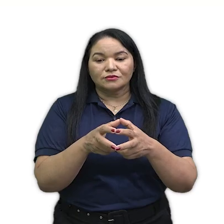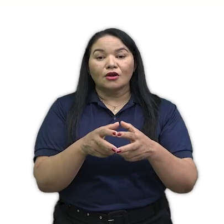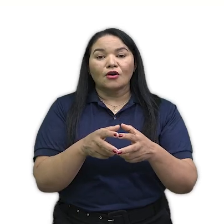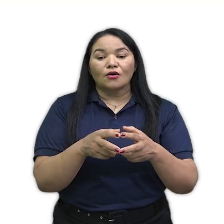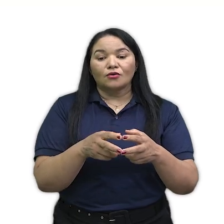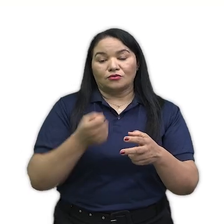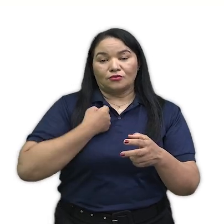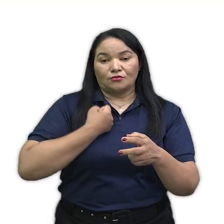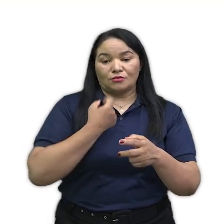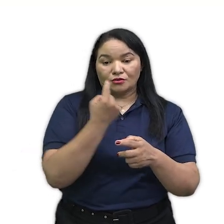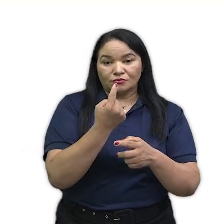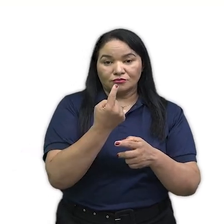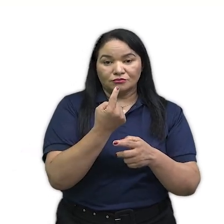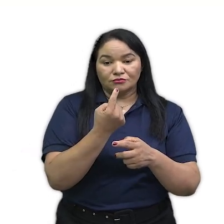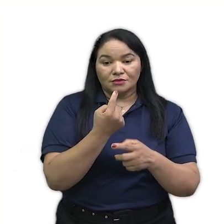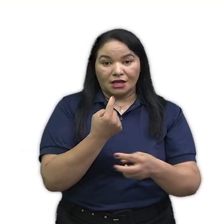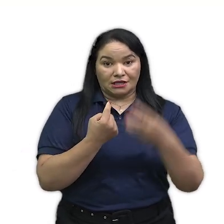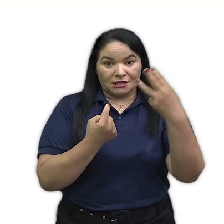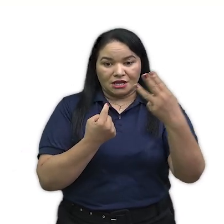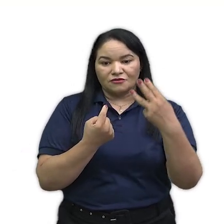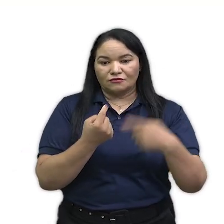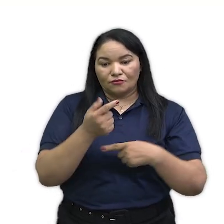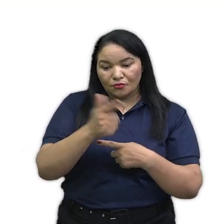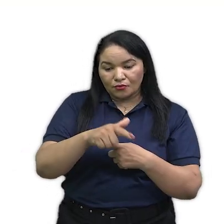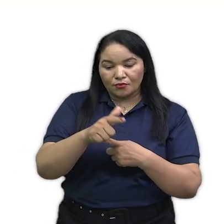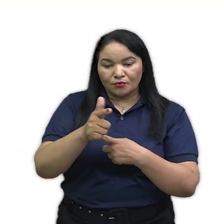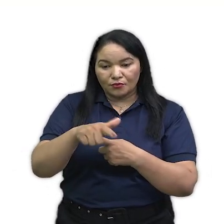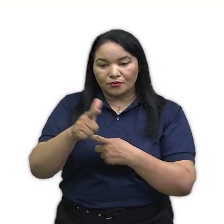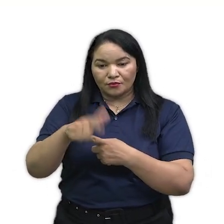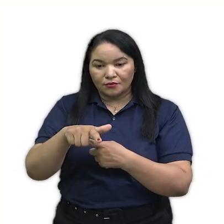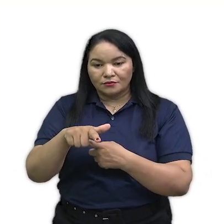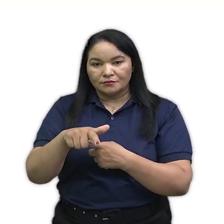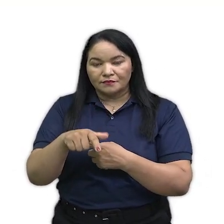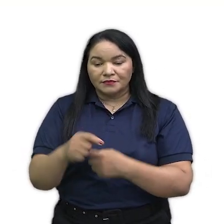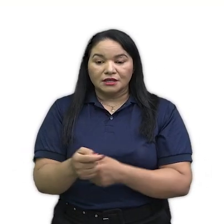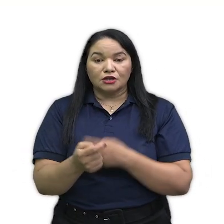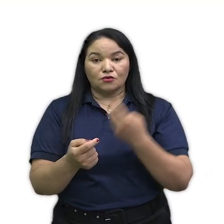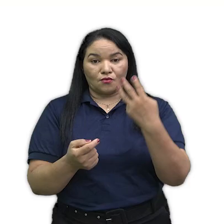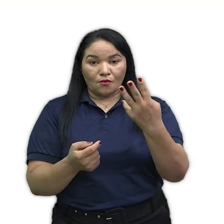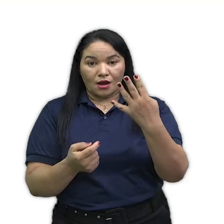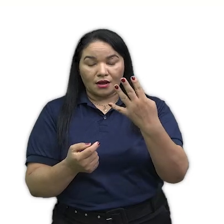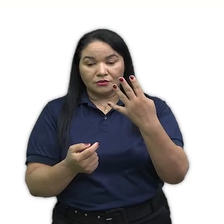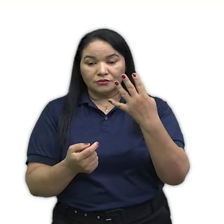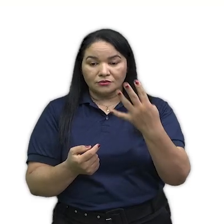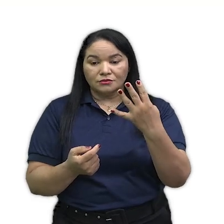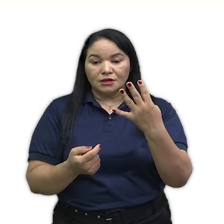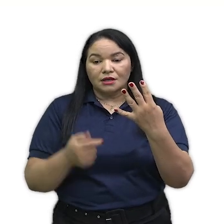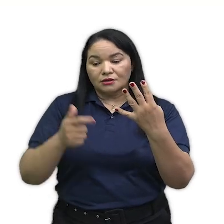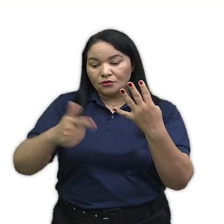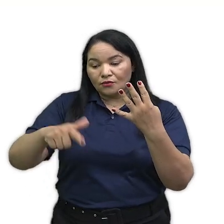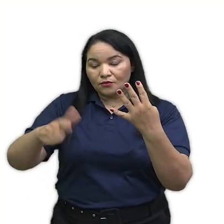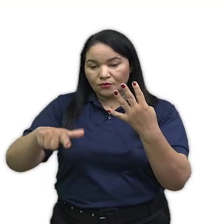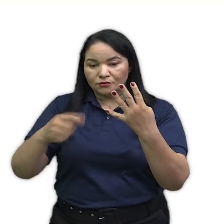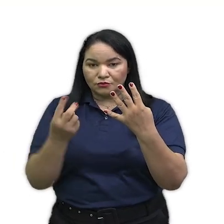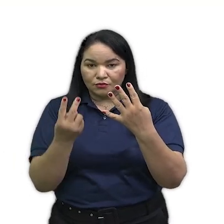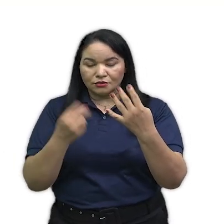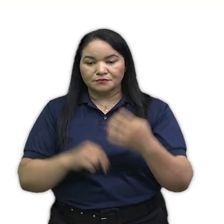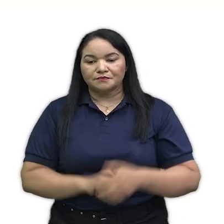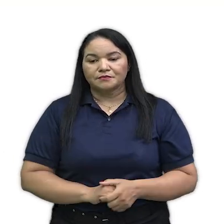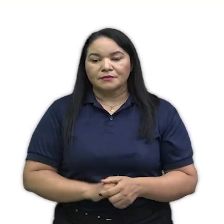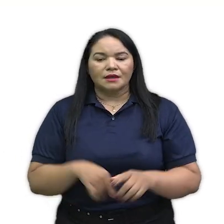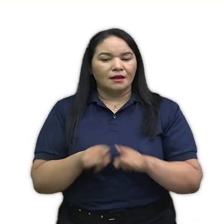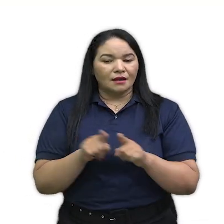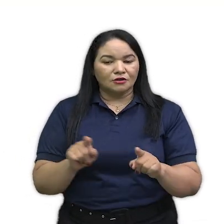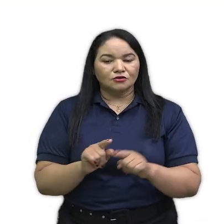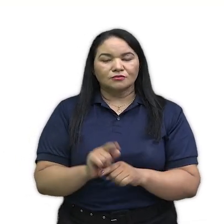1, ele aparece 3 vezes, e o número 4 aparece 2 vezes, e o restante, uma